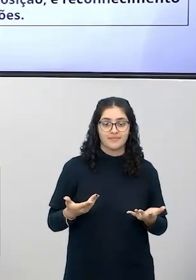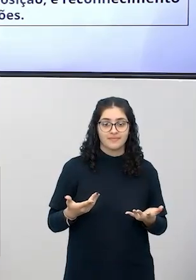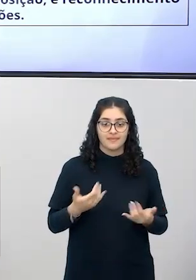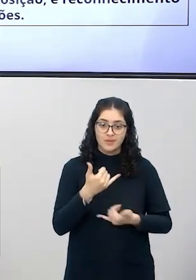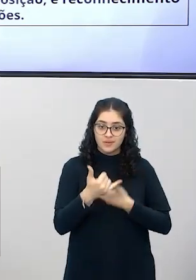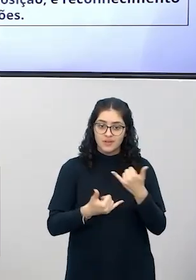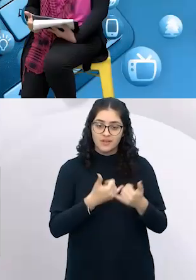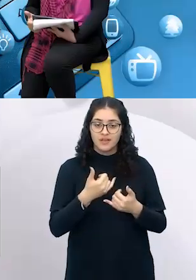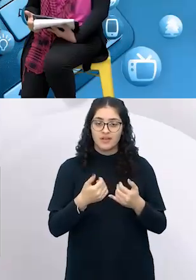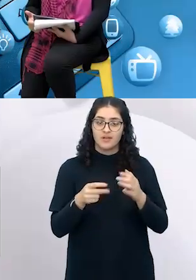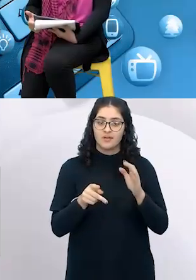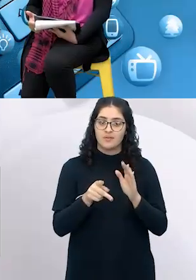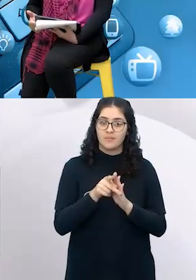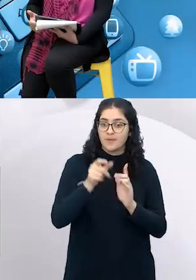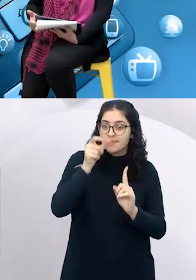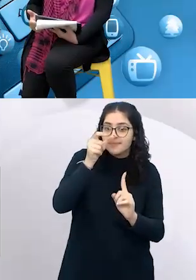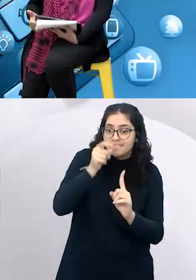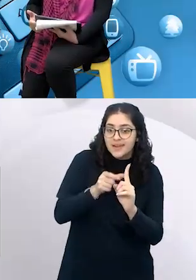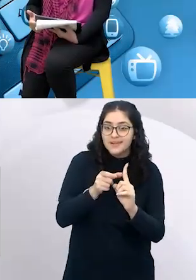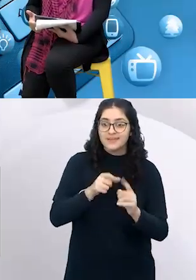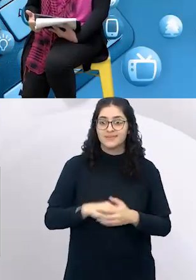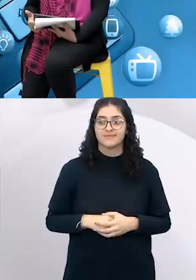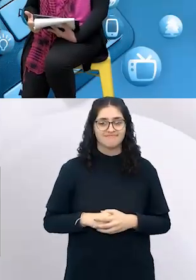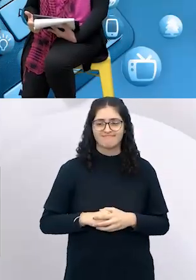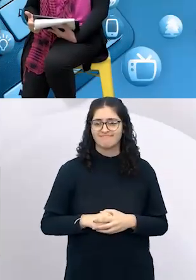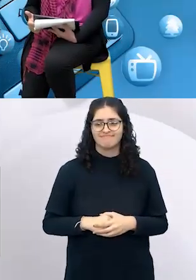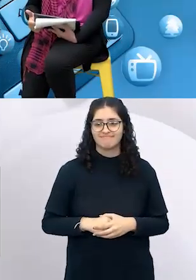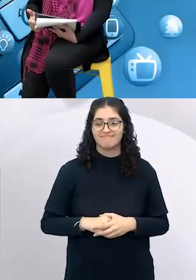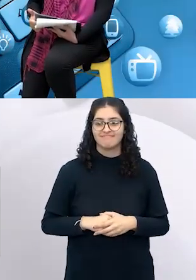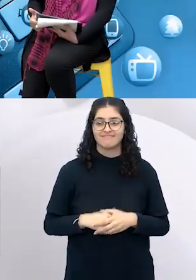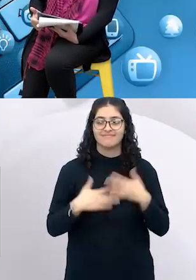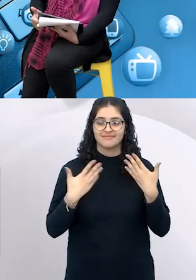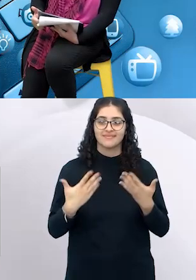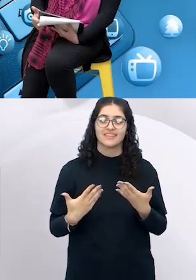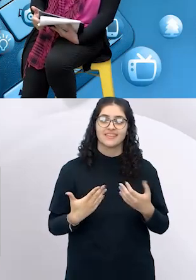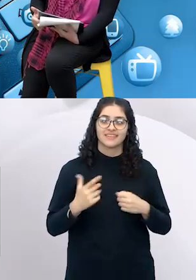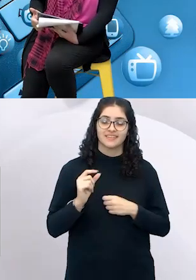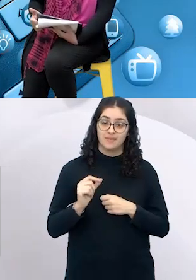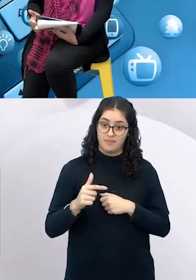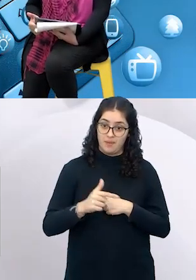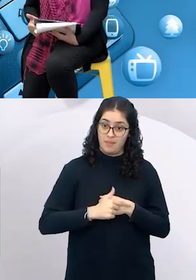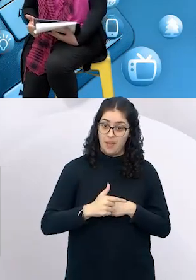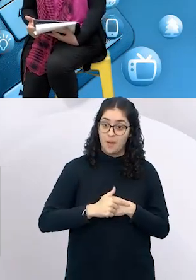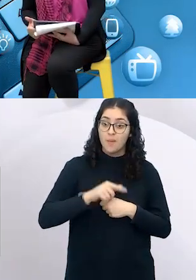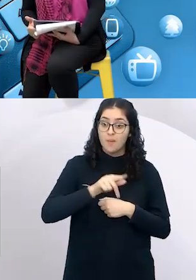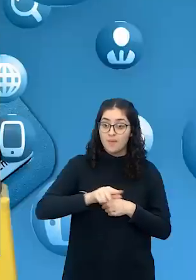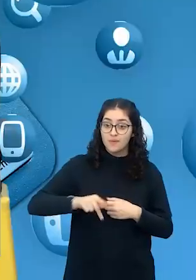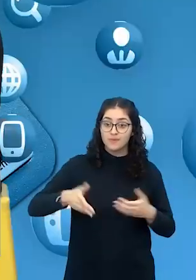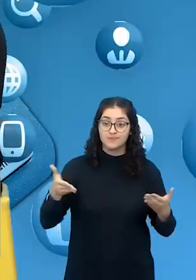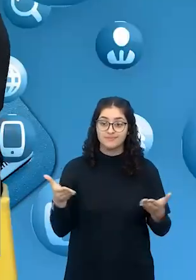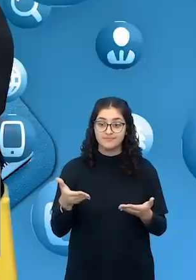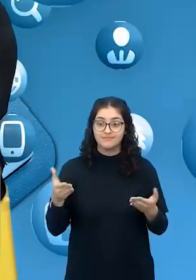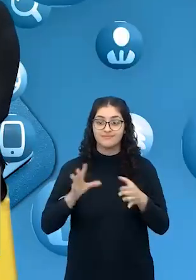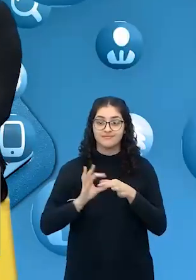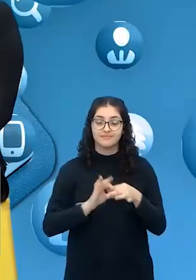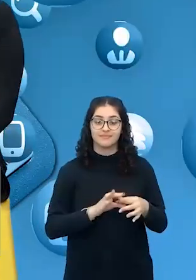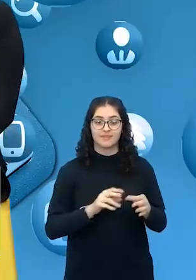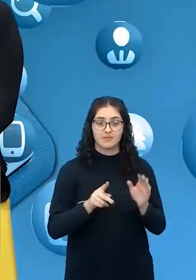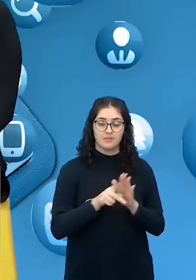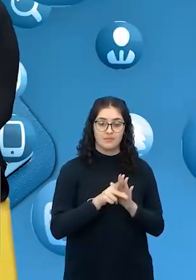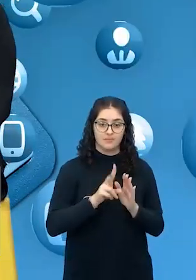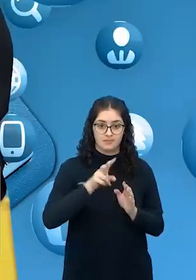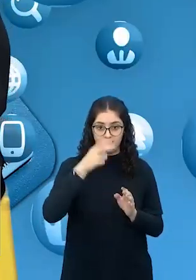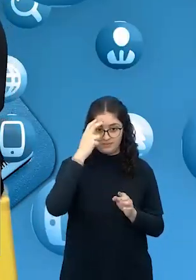software, né? um avatar, é muito mais do que isso. E sabe que o grande papel do professor hoje, por exemplo, dentro do contexto da cultura